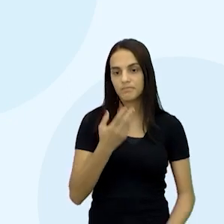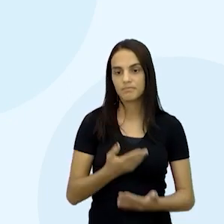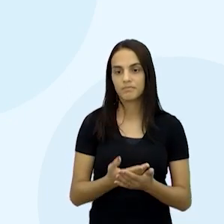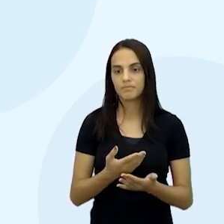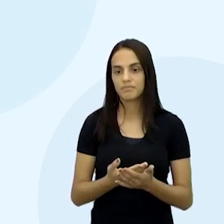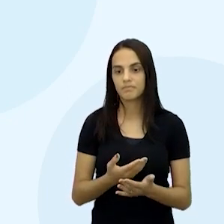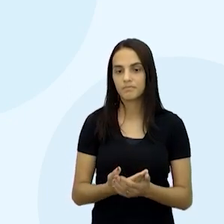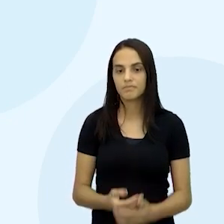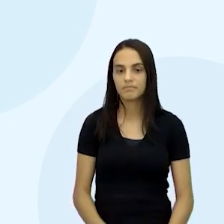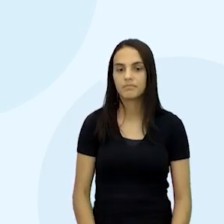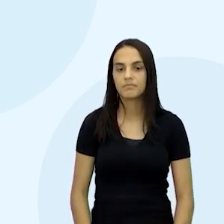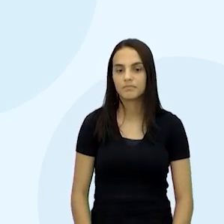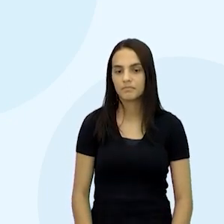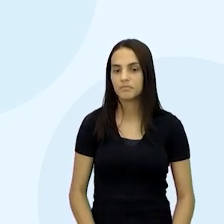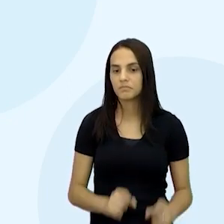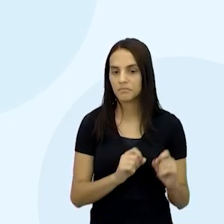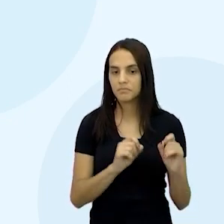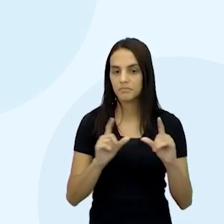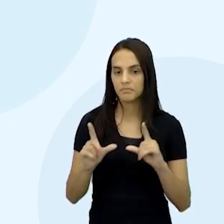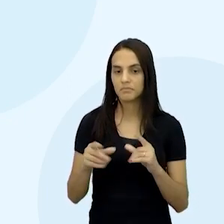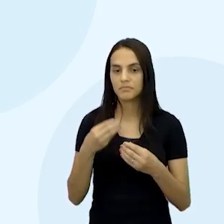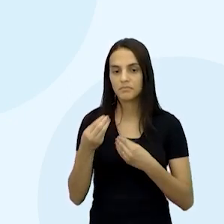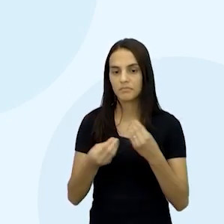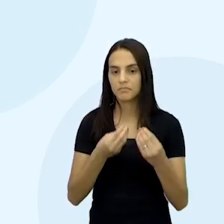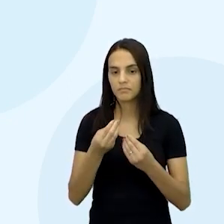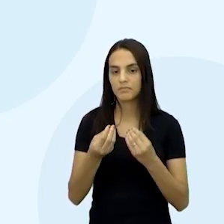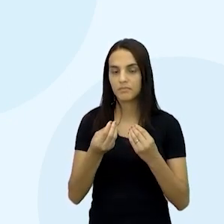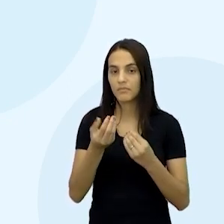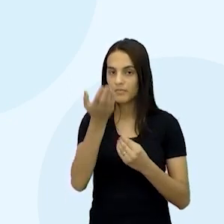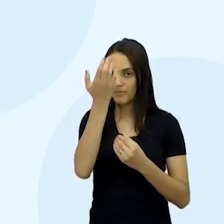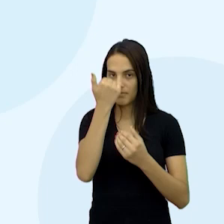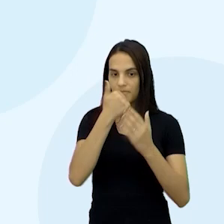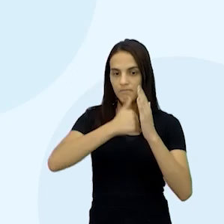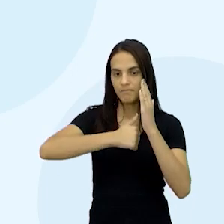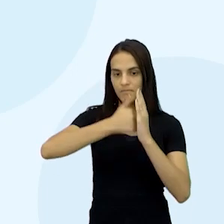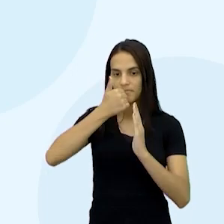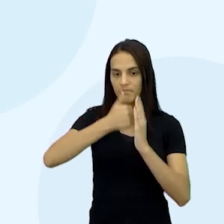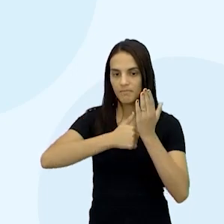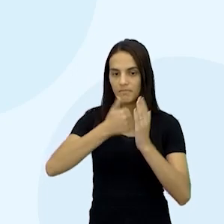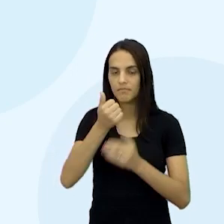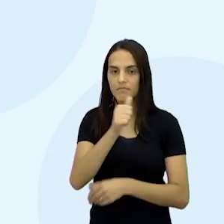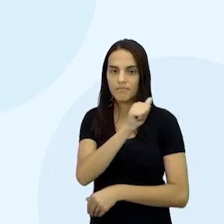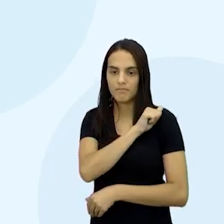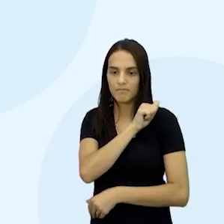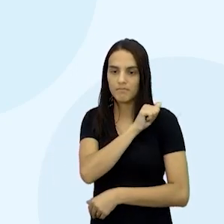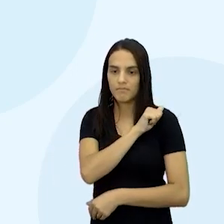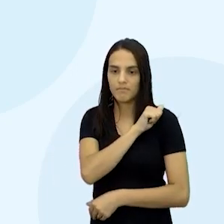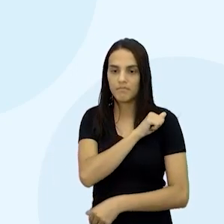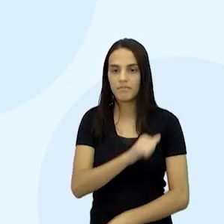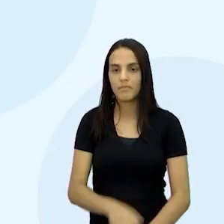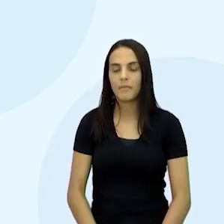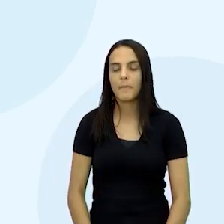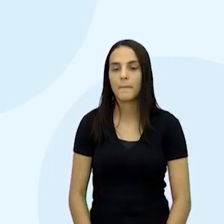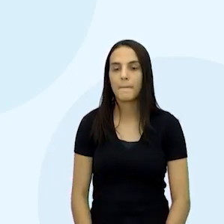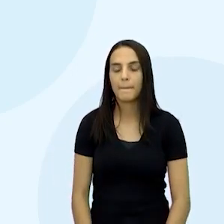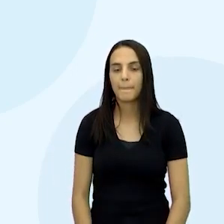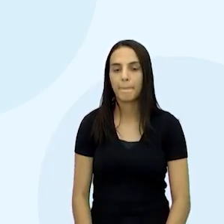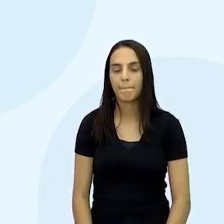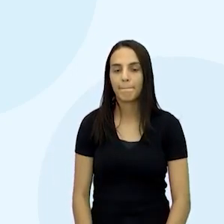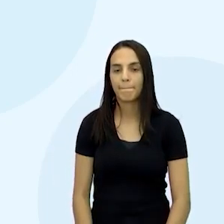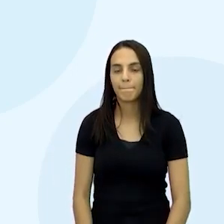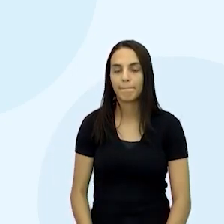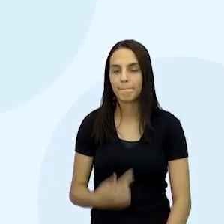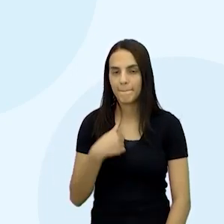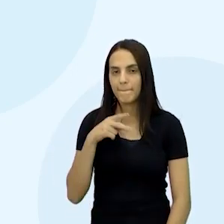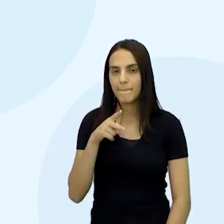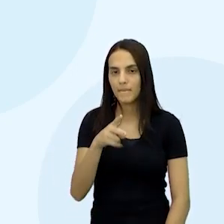aulas, e aí coloquei aí para vocês, né, que vai ter aí uma autoavaliação para os estudantes. Né? E